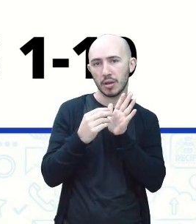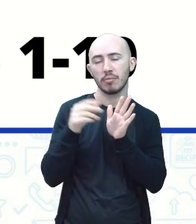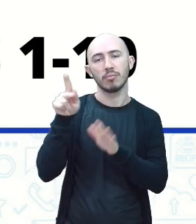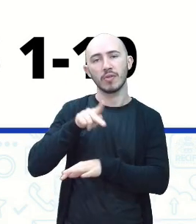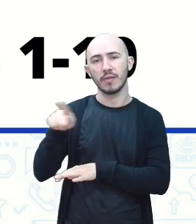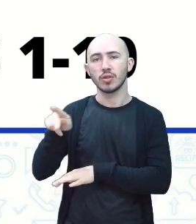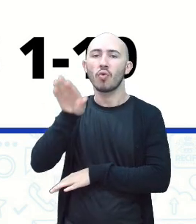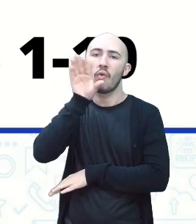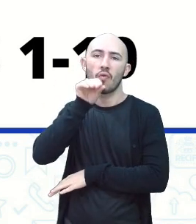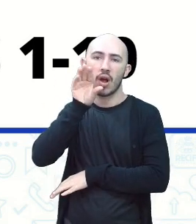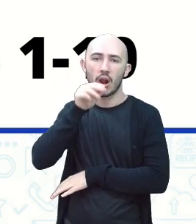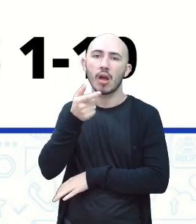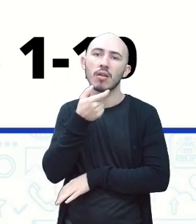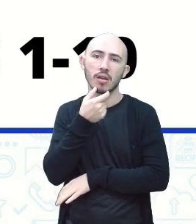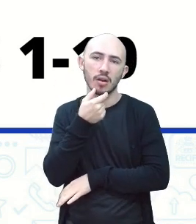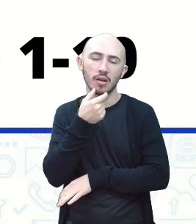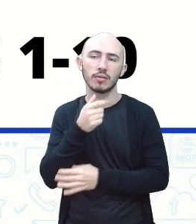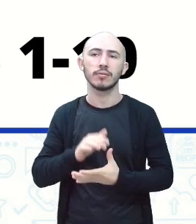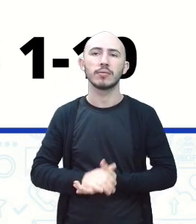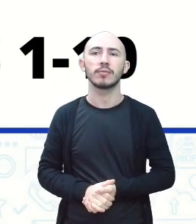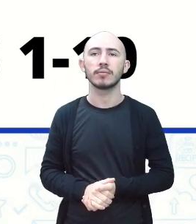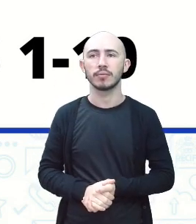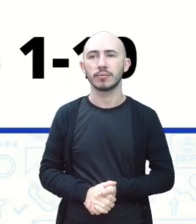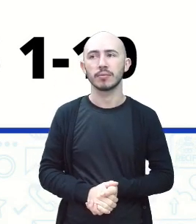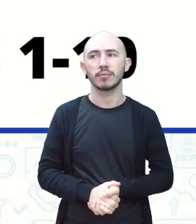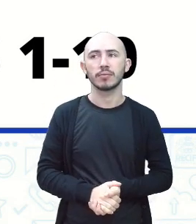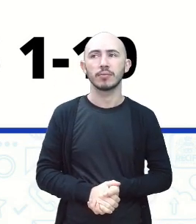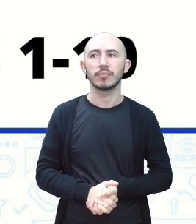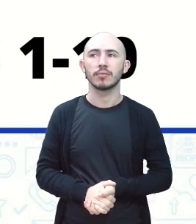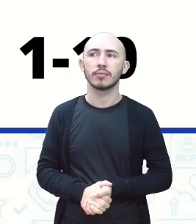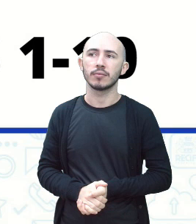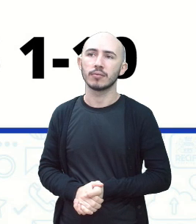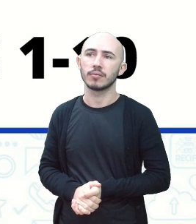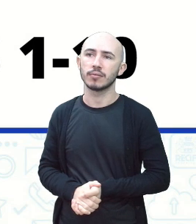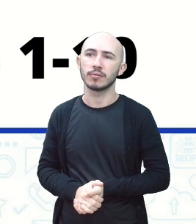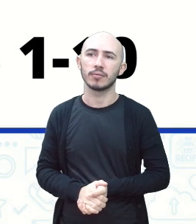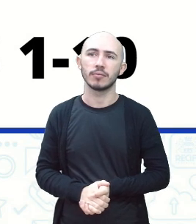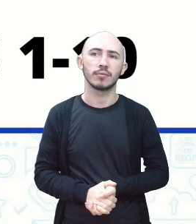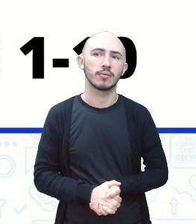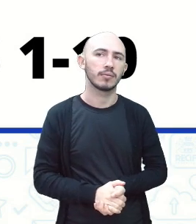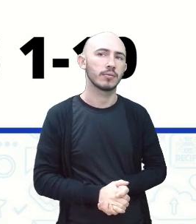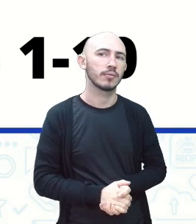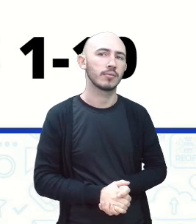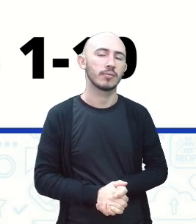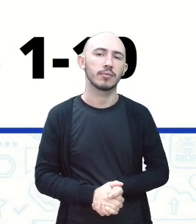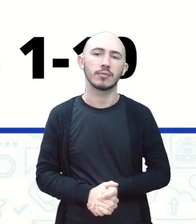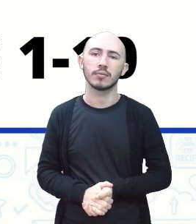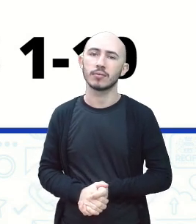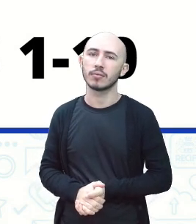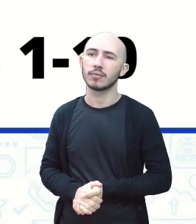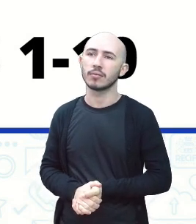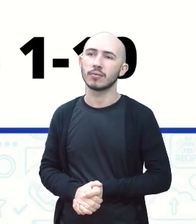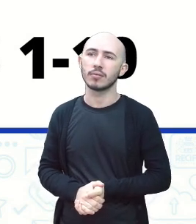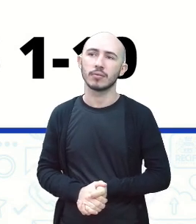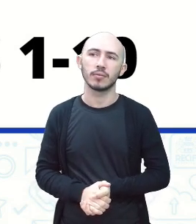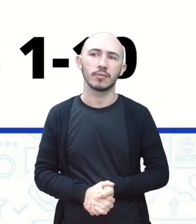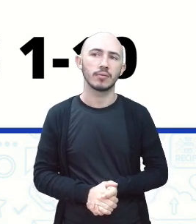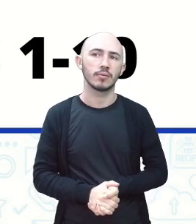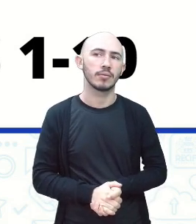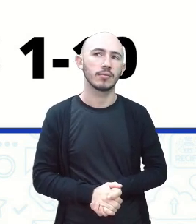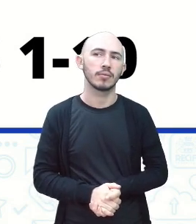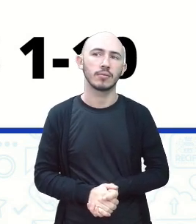4, 5, 6, 7,